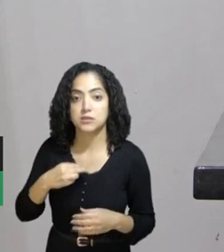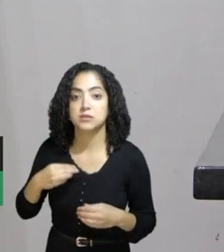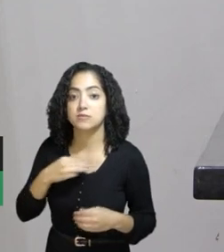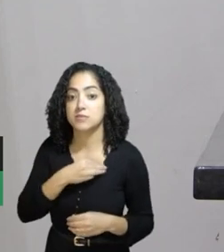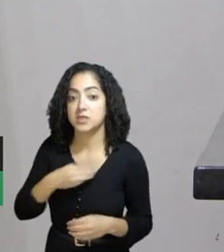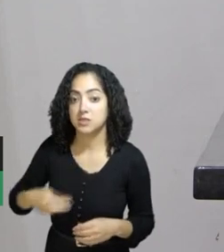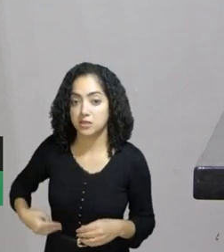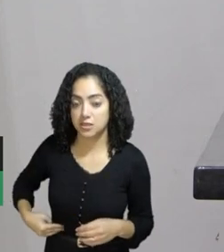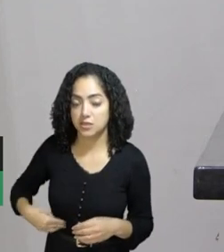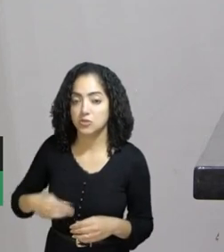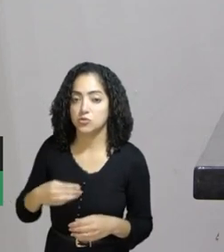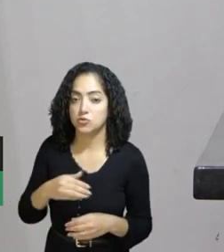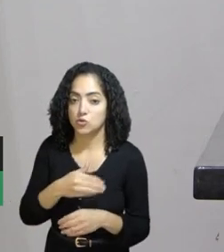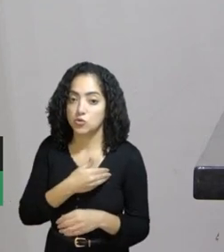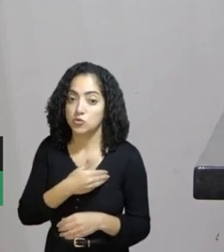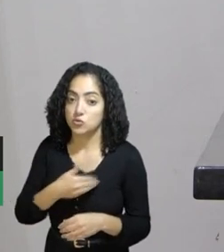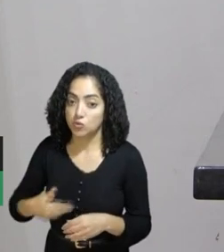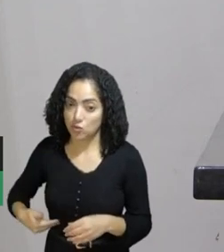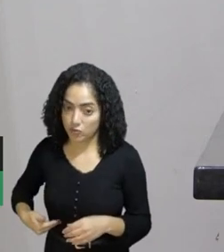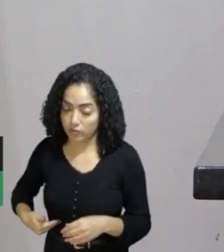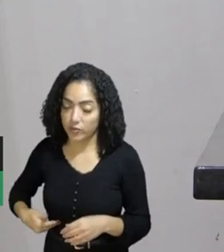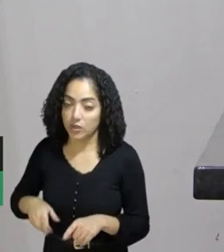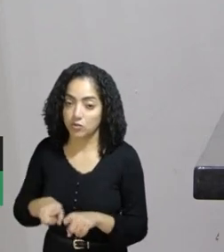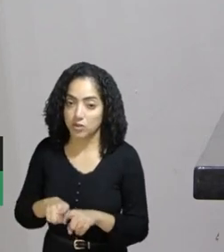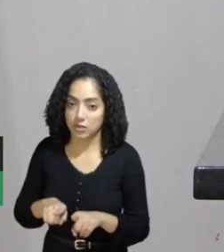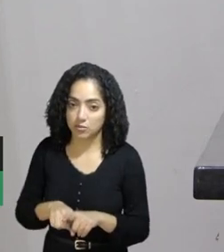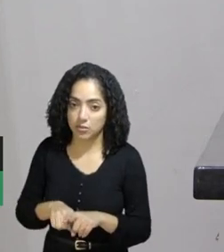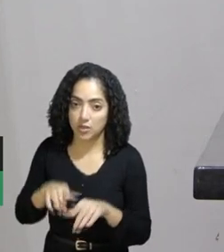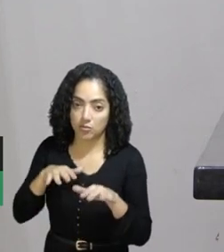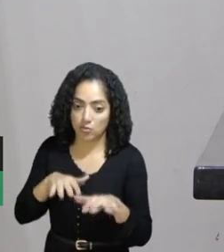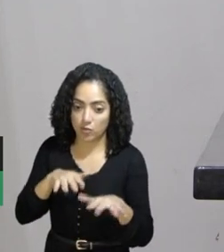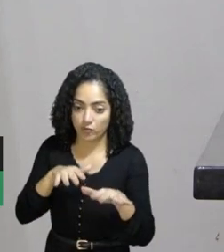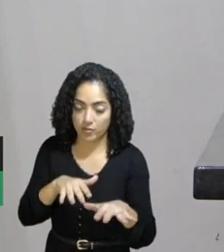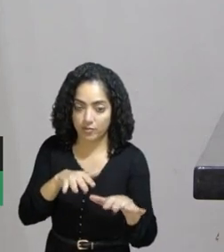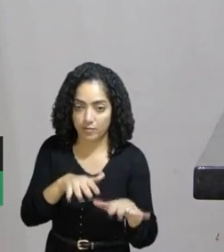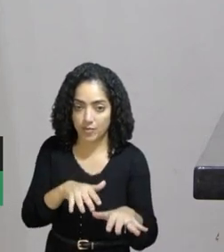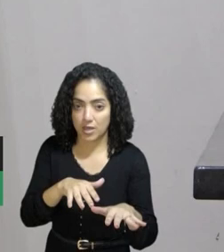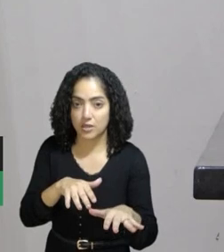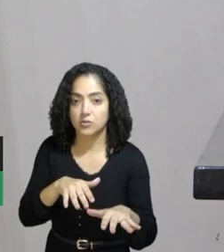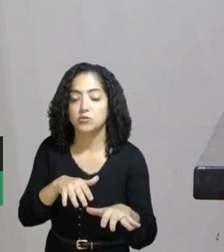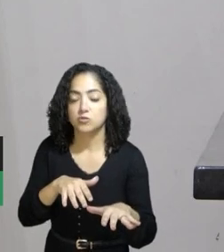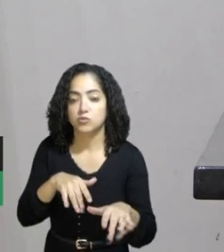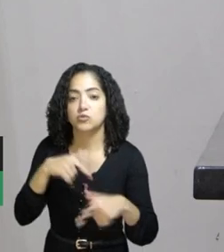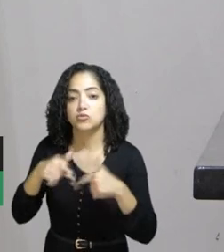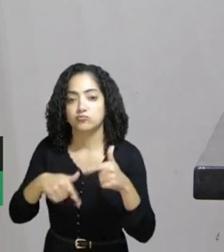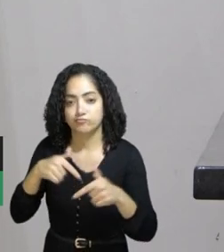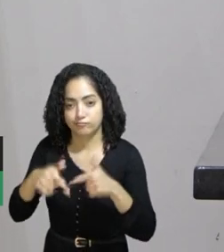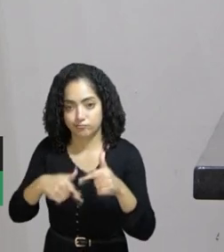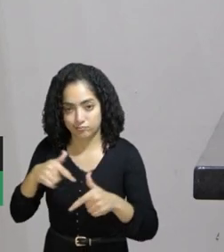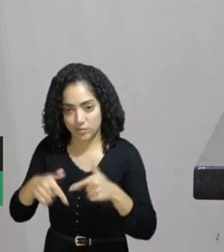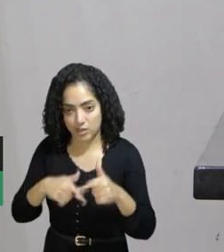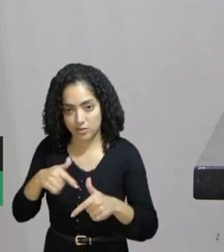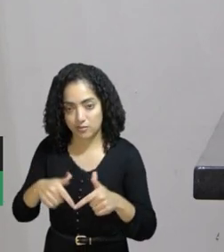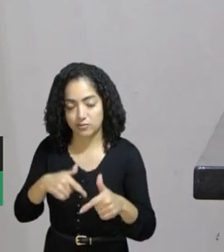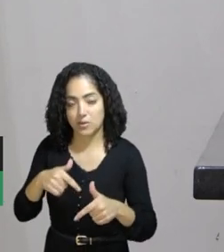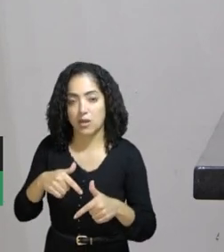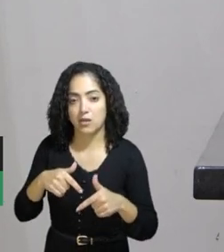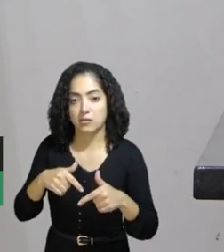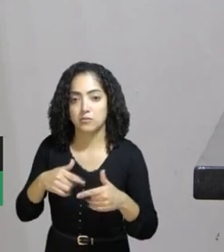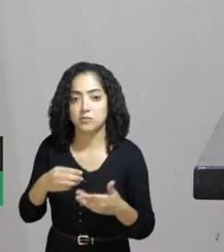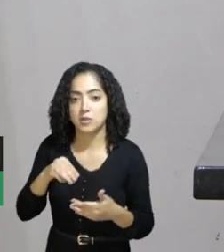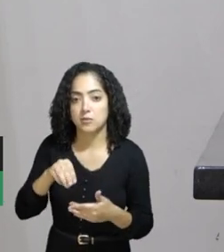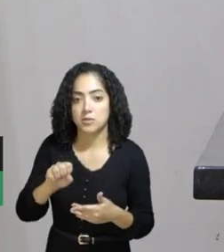de entidades aliadas ao partido, como o Movimento dos Trabalhadores Rurais Sem Terra e a Central Única